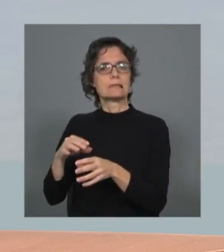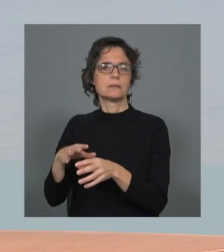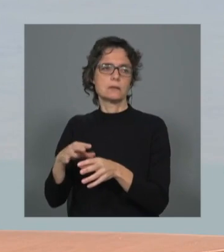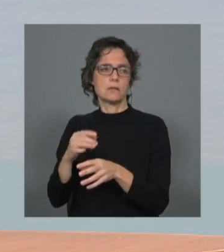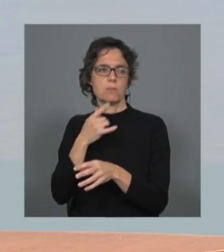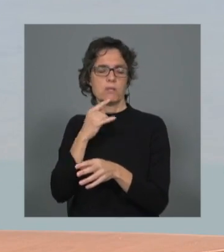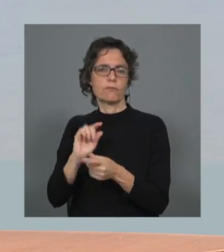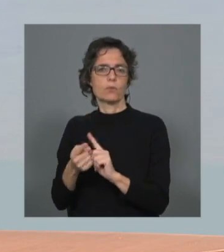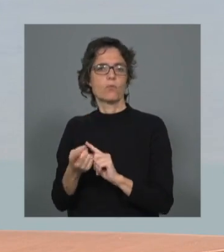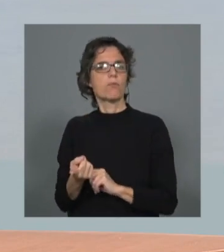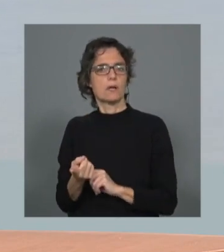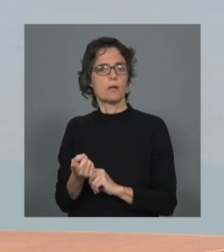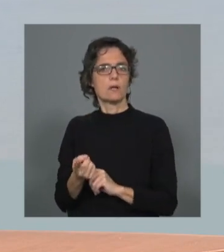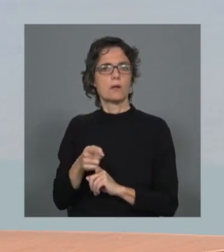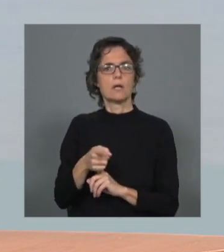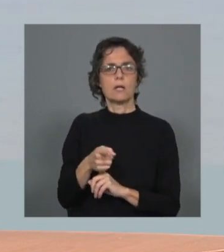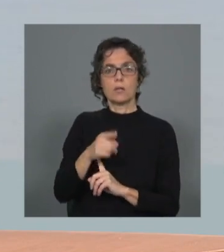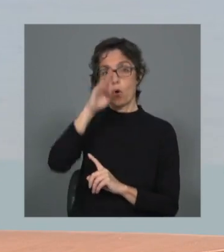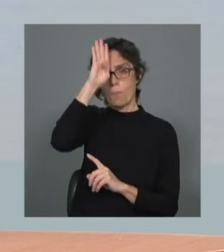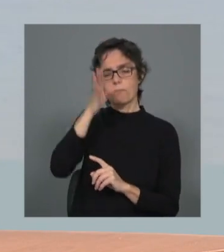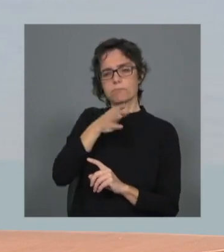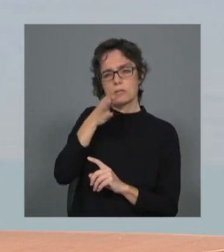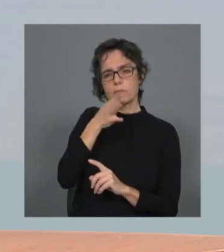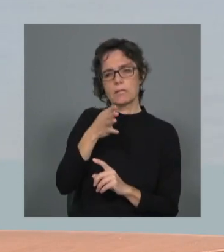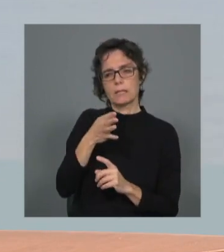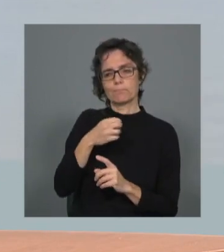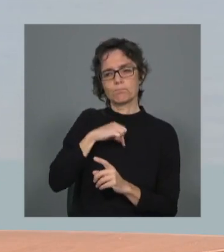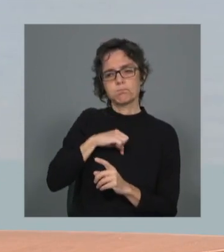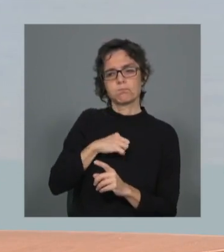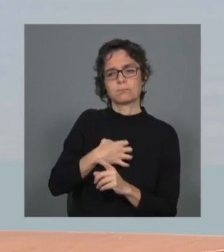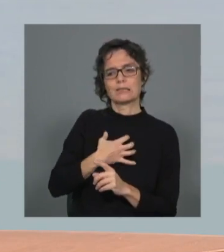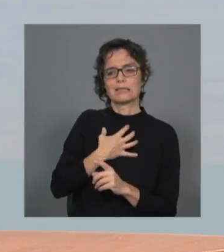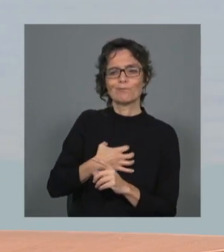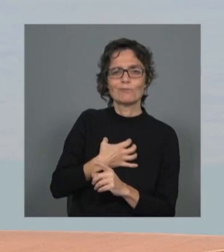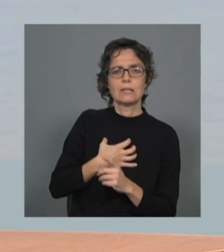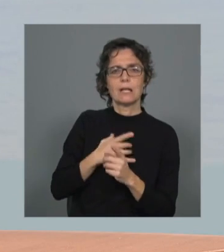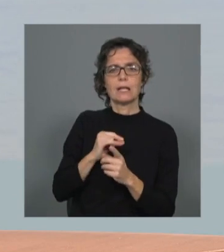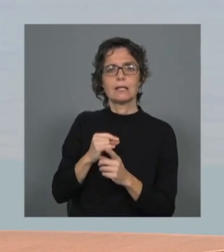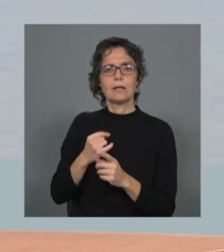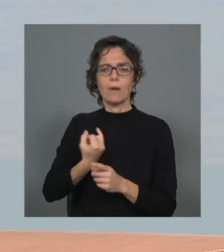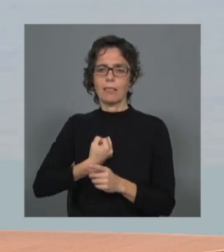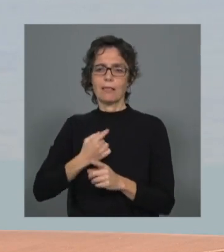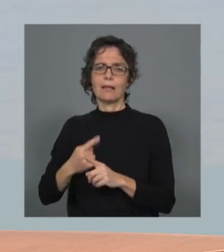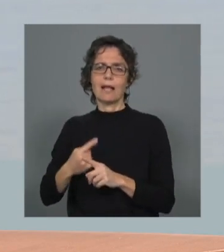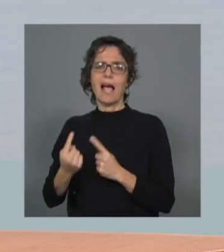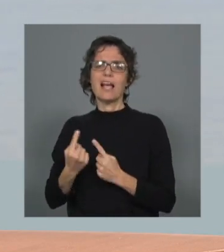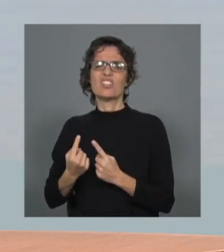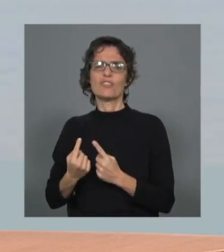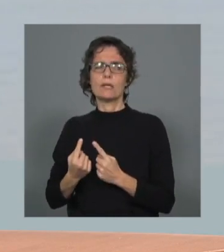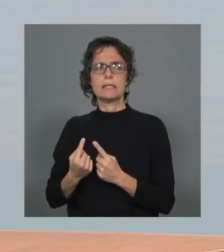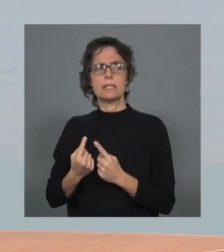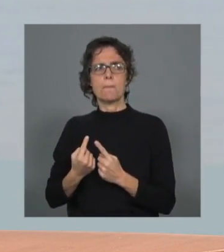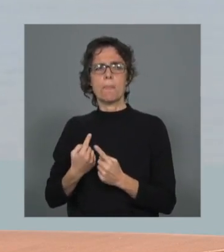hoje. E explica uma parte do mal-estar e explica sobretudo que a identidade grega seja muitas vezes confundida com a identidade